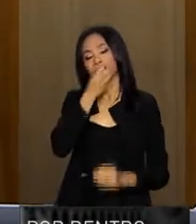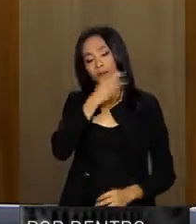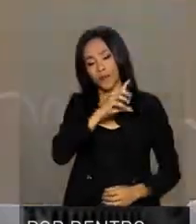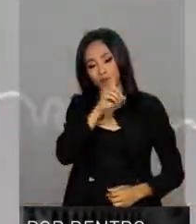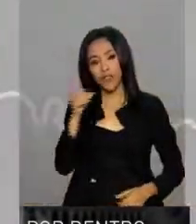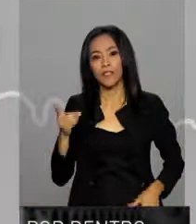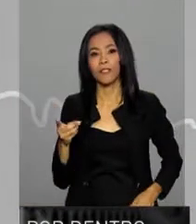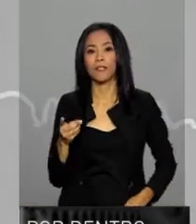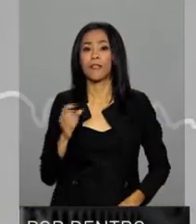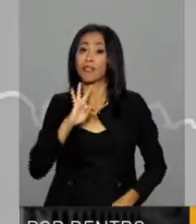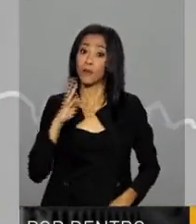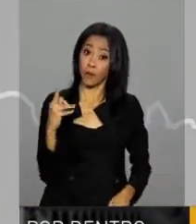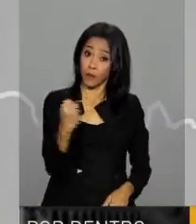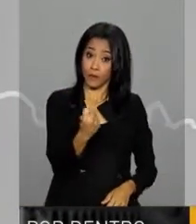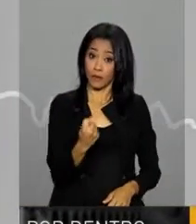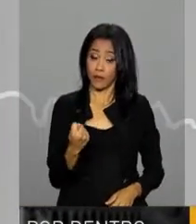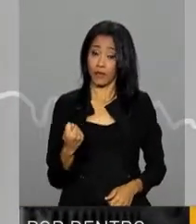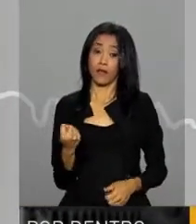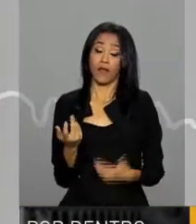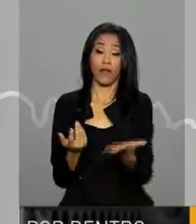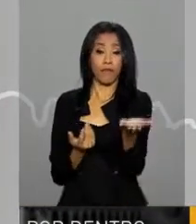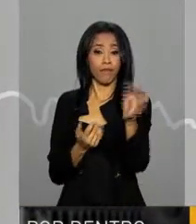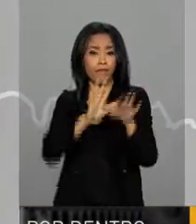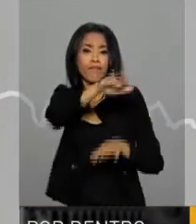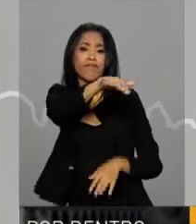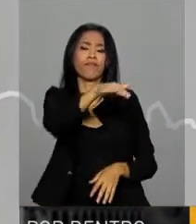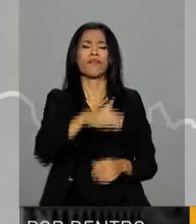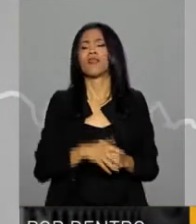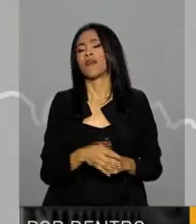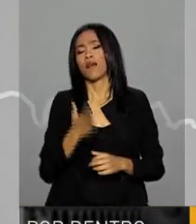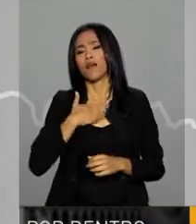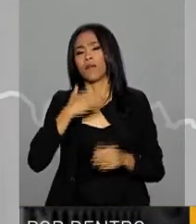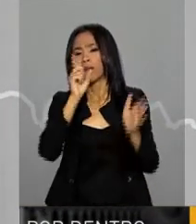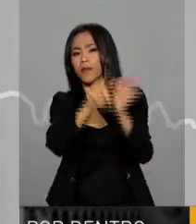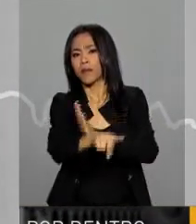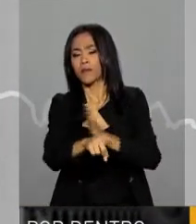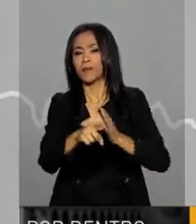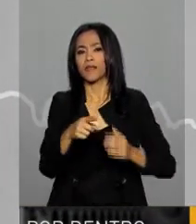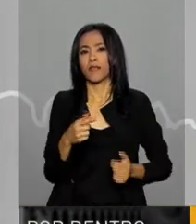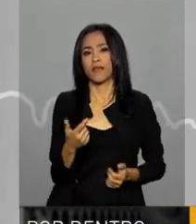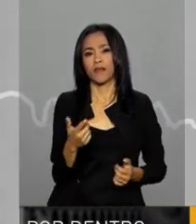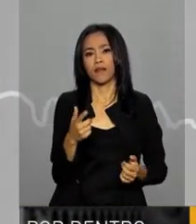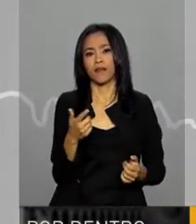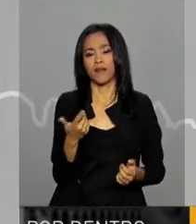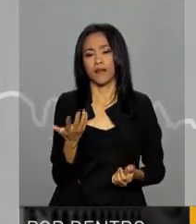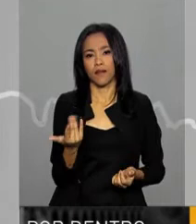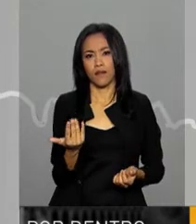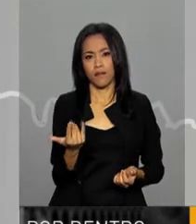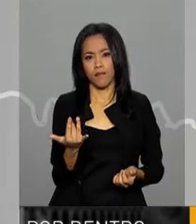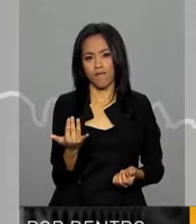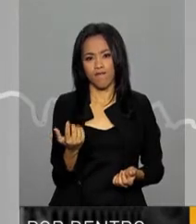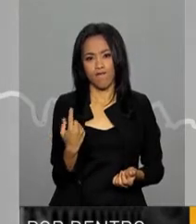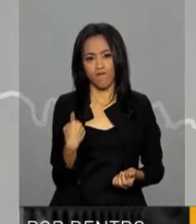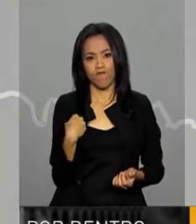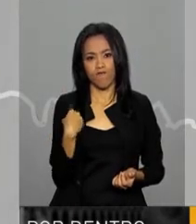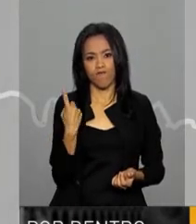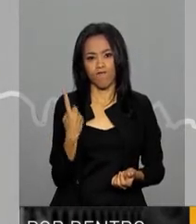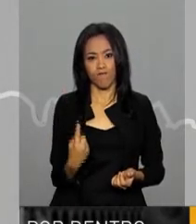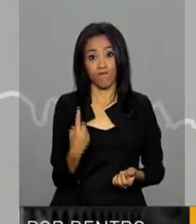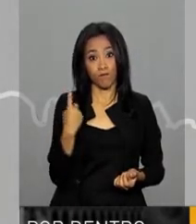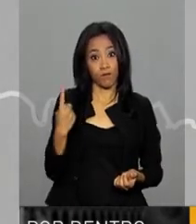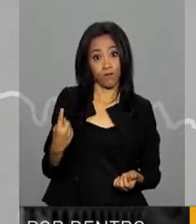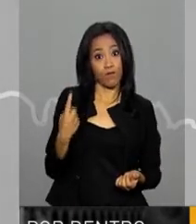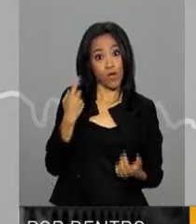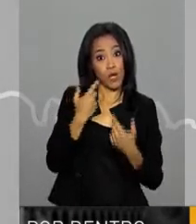bom dia a todos a minha questão lacão aqui há um ponto que é um ponto que interessa todo